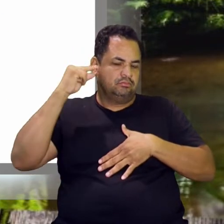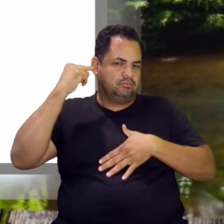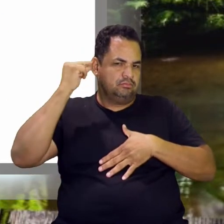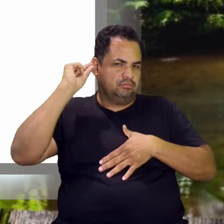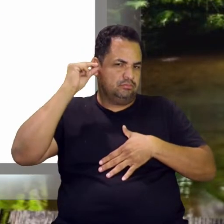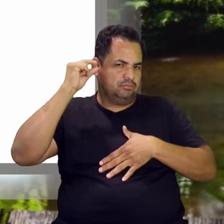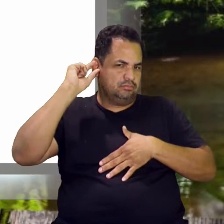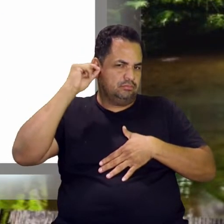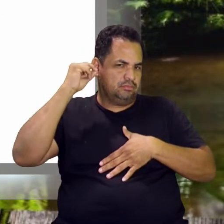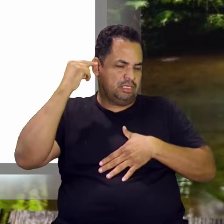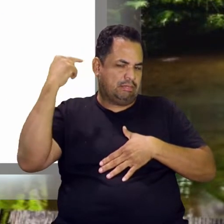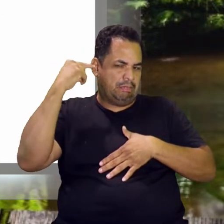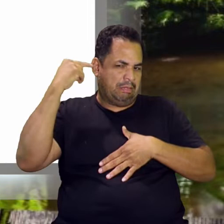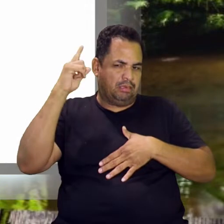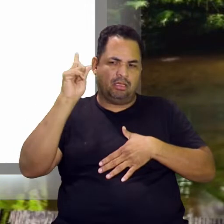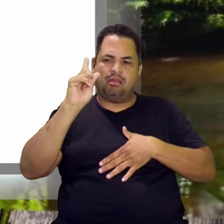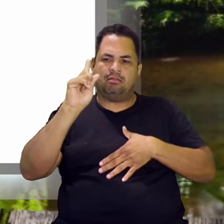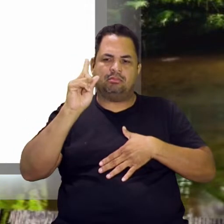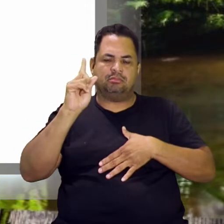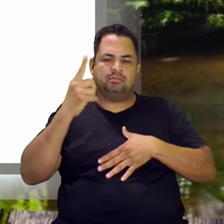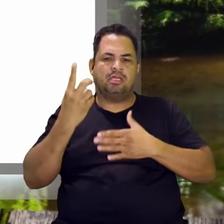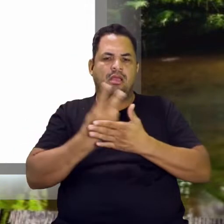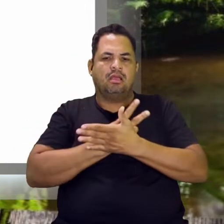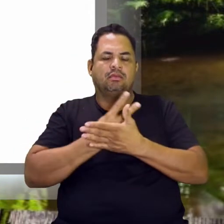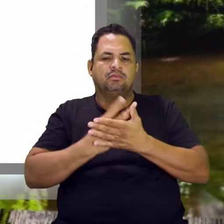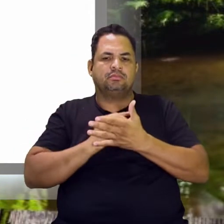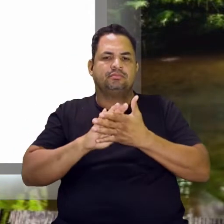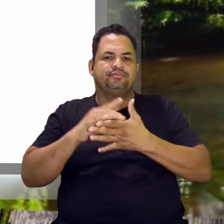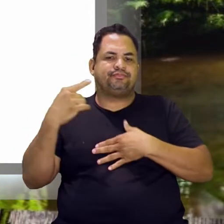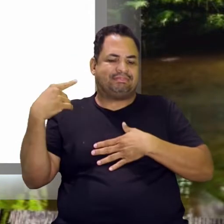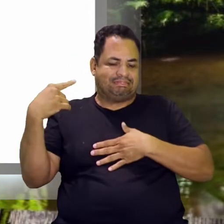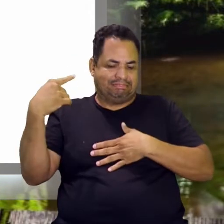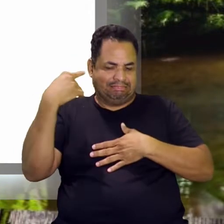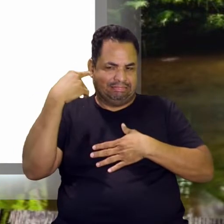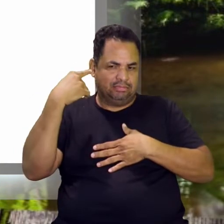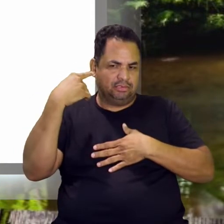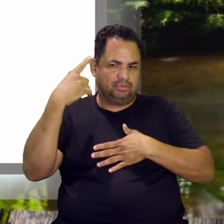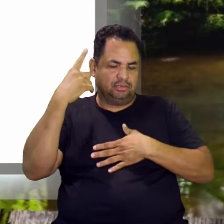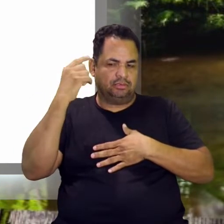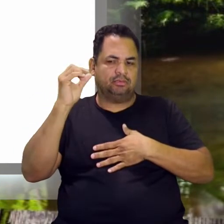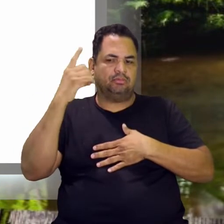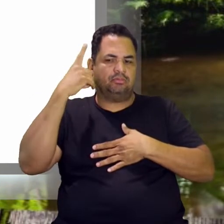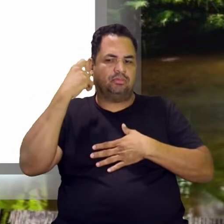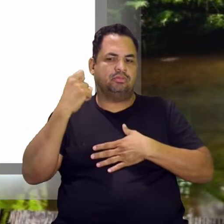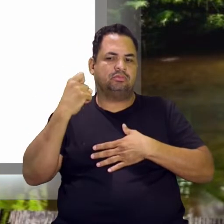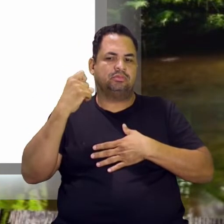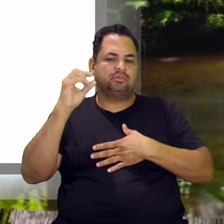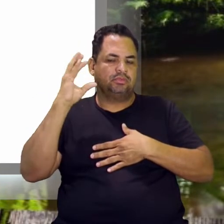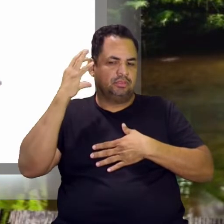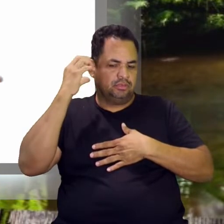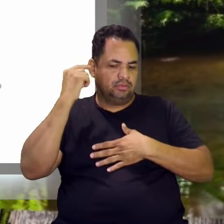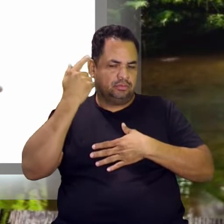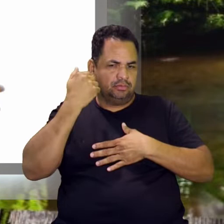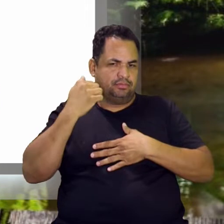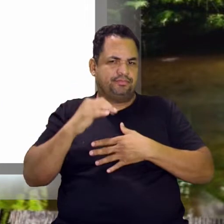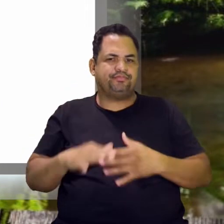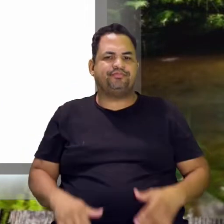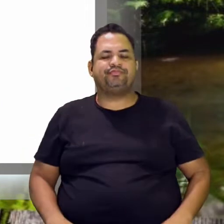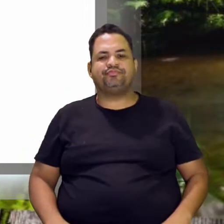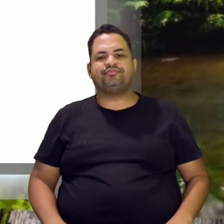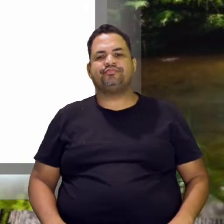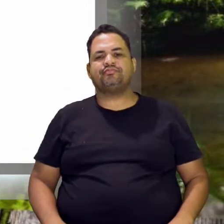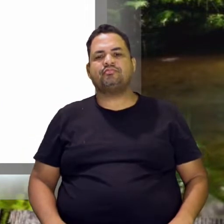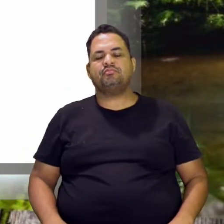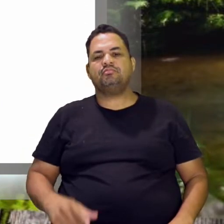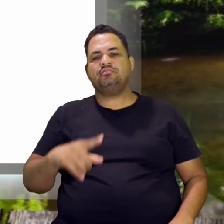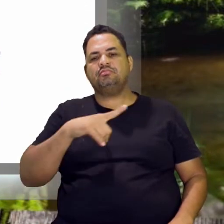né? Socando nada lá dentro não. Que você, em vez de tirar, você vai empurrar mais para dentro. E aí não é bom, tá bom? Tem